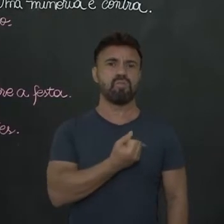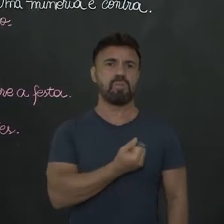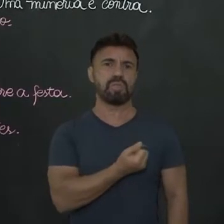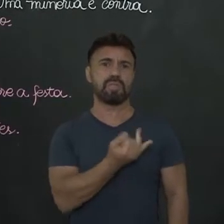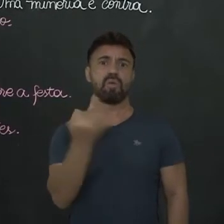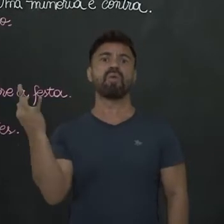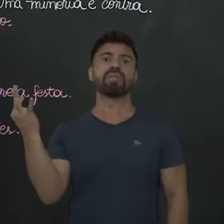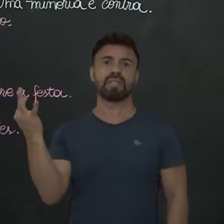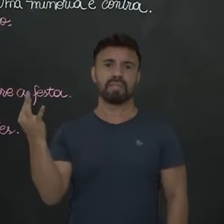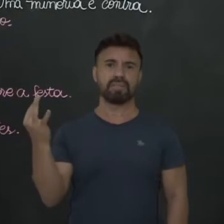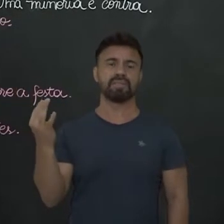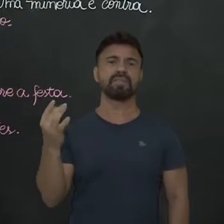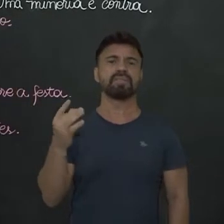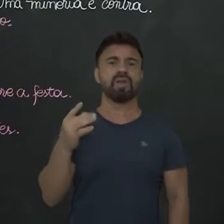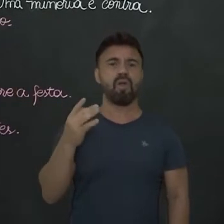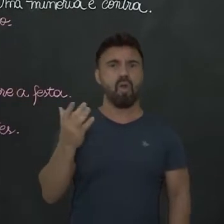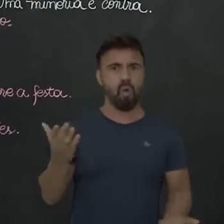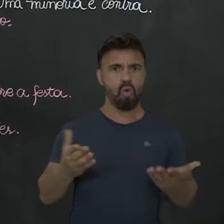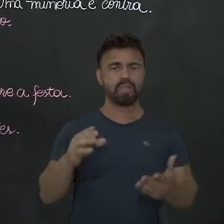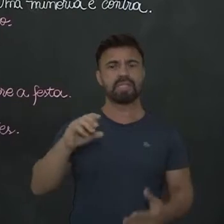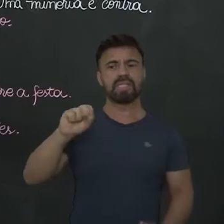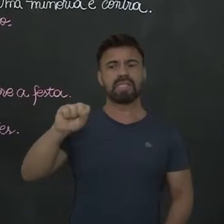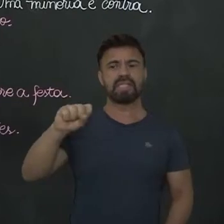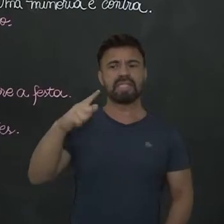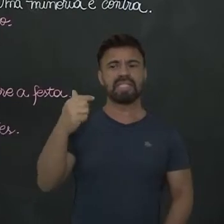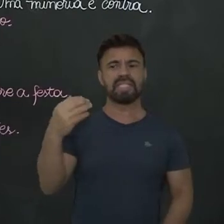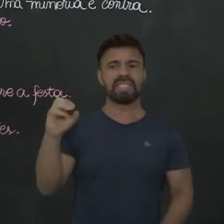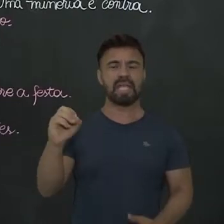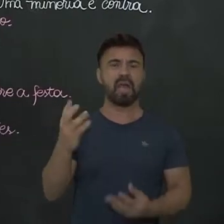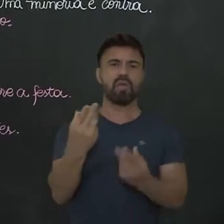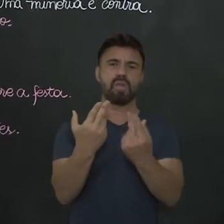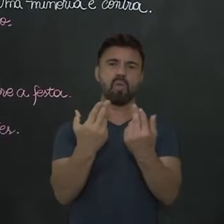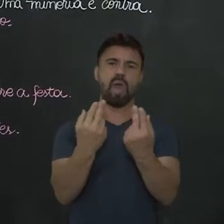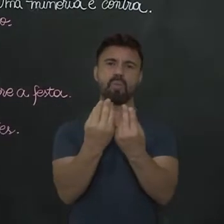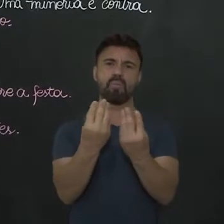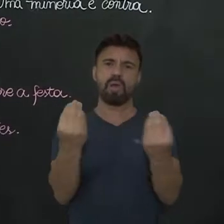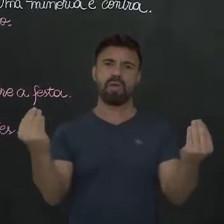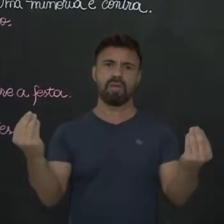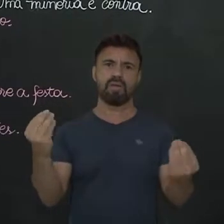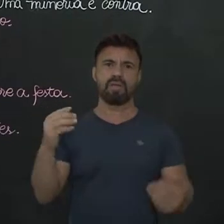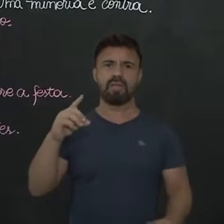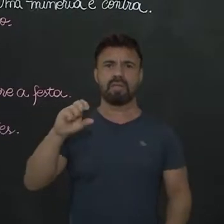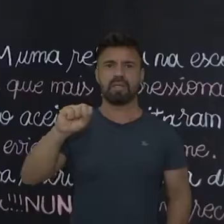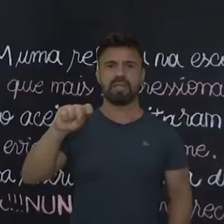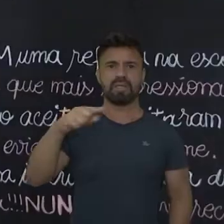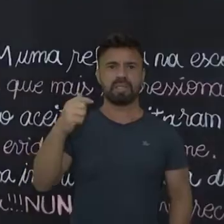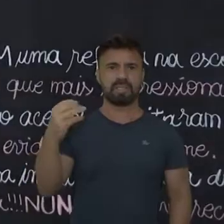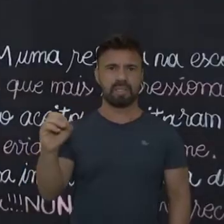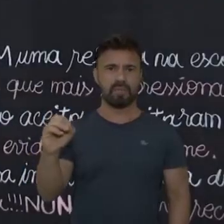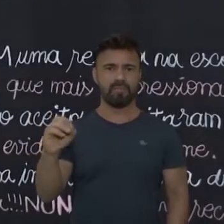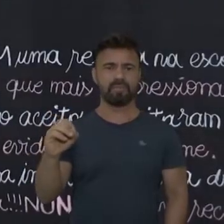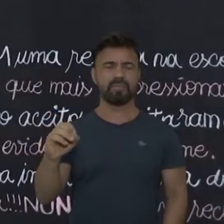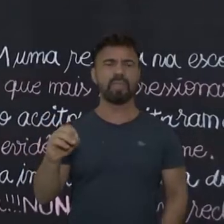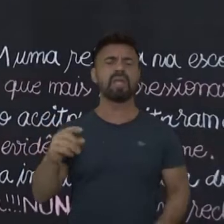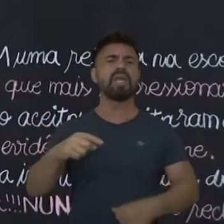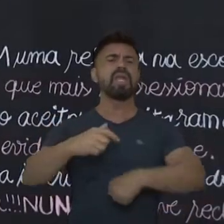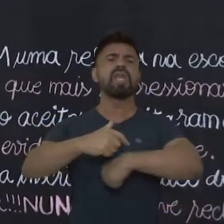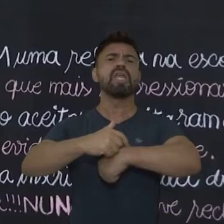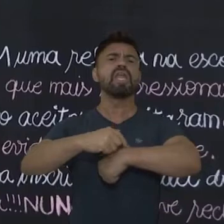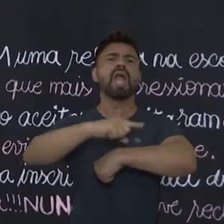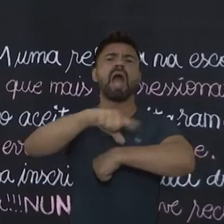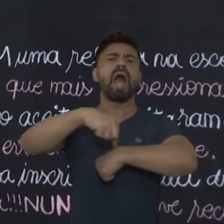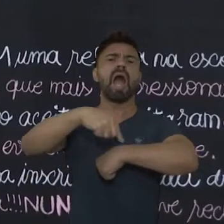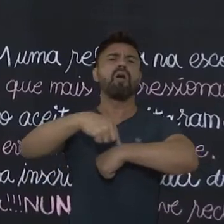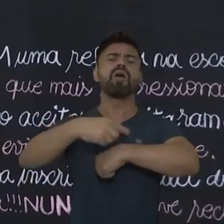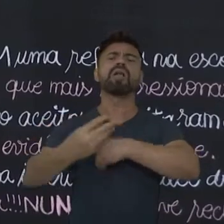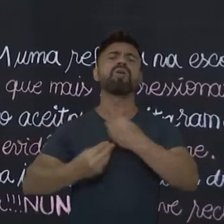com o indicativo aqui da quantidade de dias, hoje são 12 de maio. Posso fazer essa concordância no plural. Em relação às horas, como é que esses